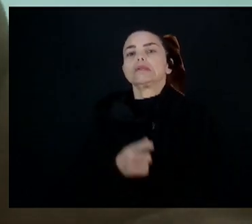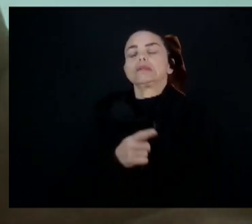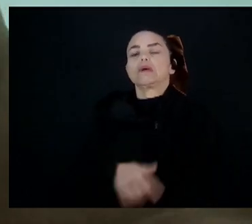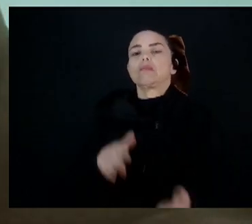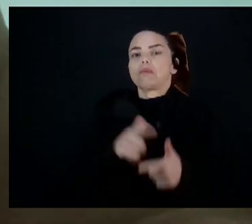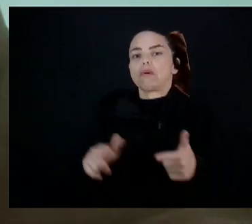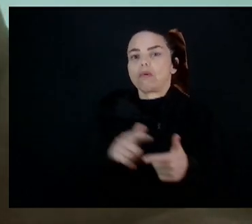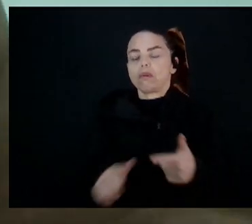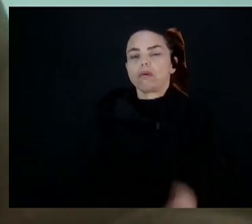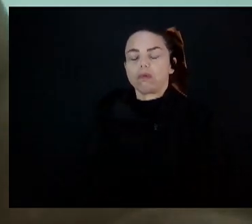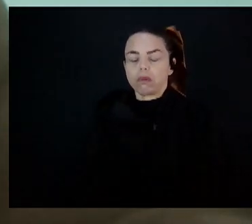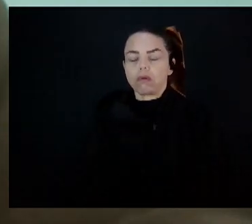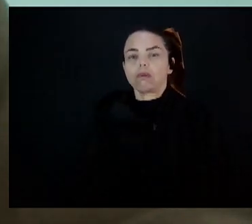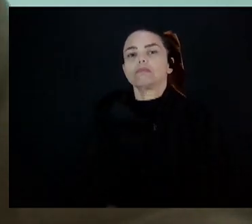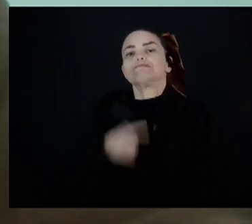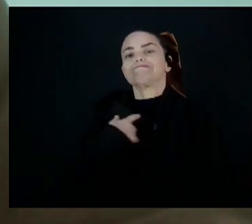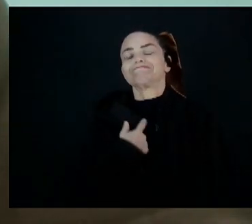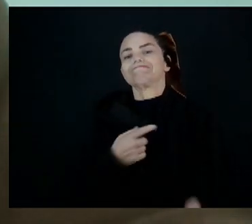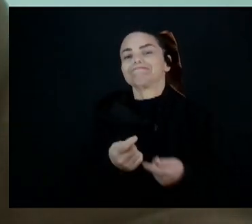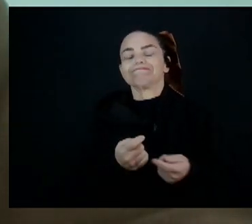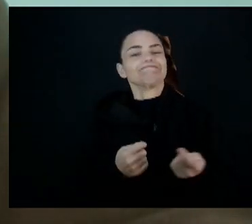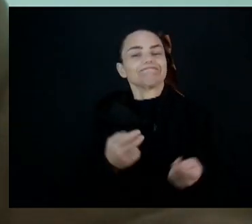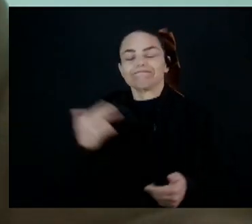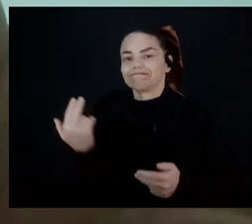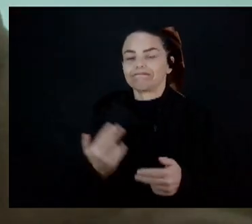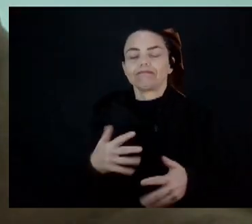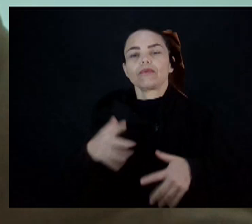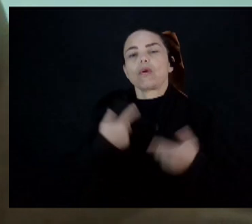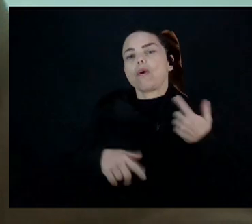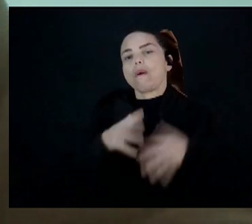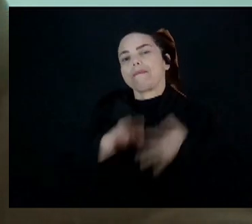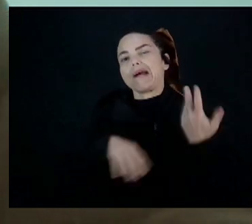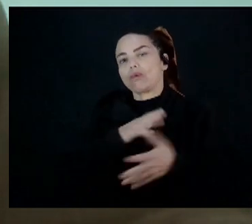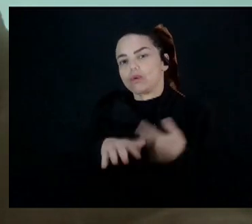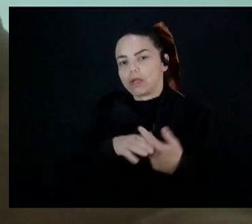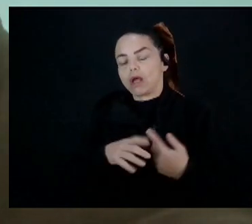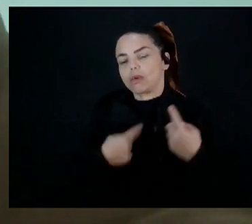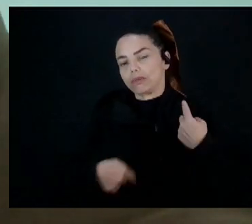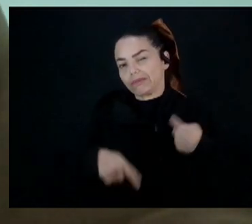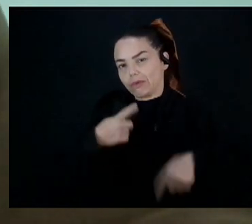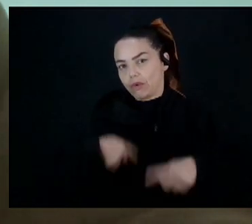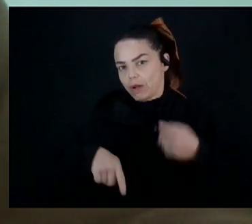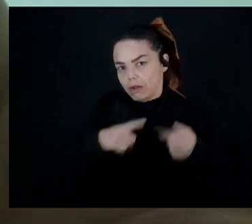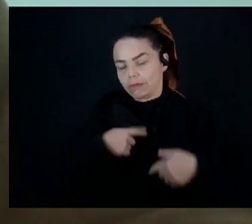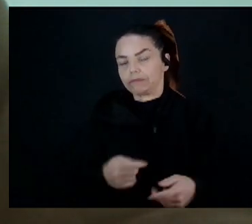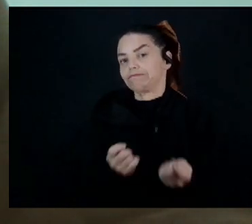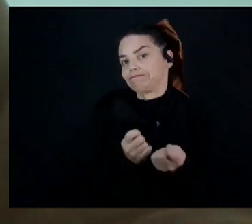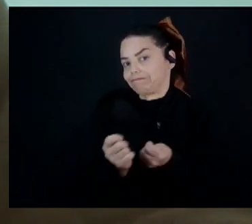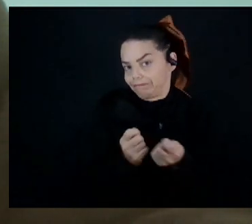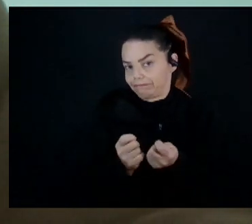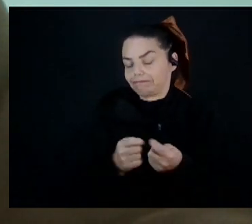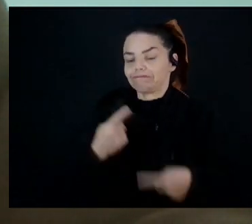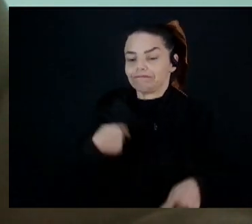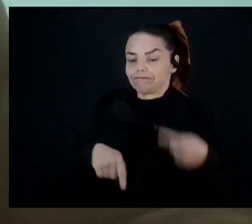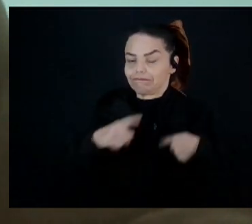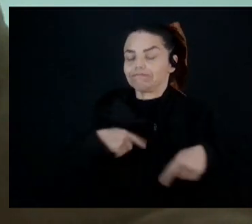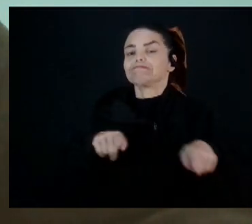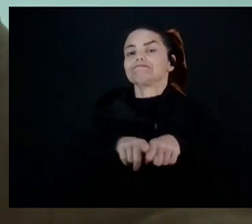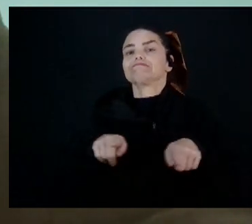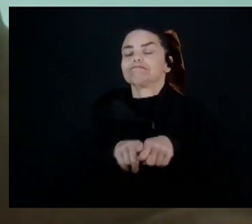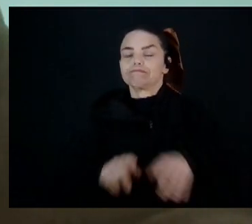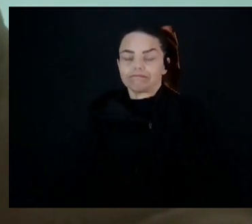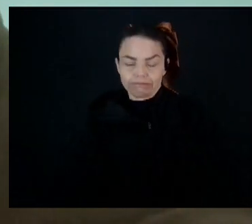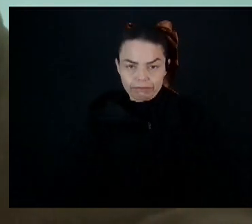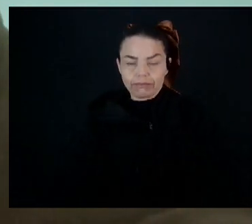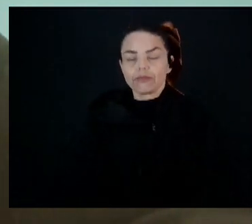conta daquilo que deveria porque eu estou dormindo menos horas. Então, essa coisa de regulação do organismo funciona também nesse aspecto.